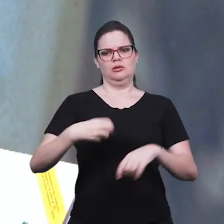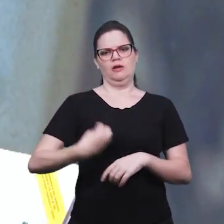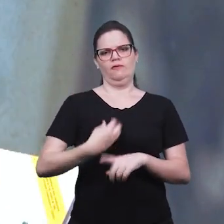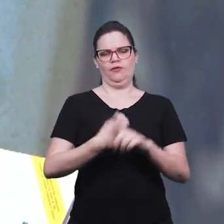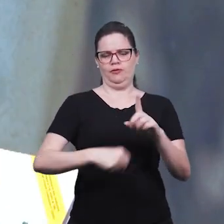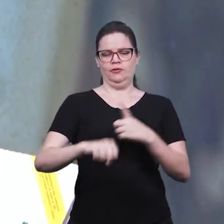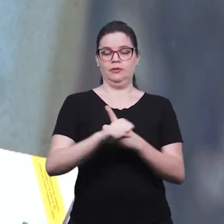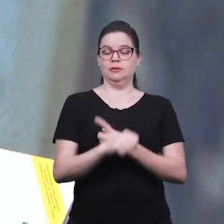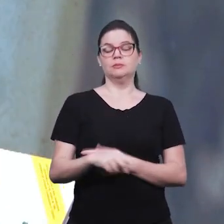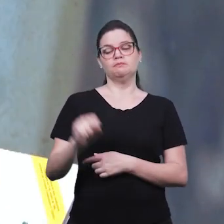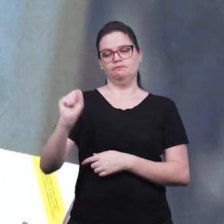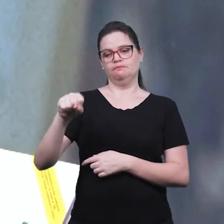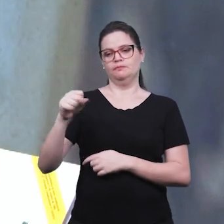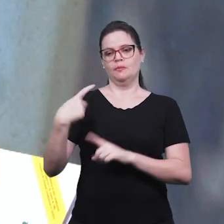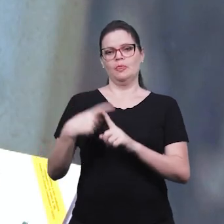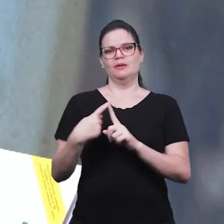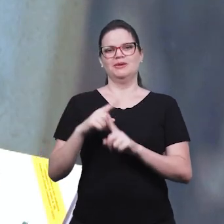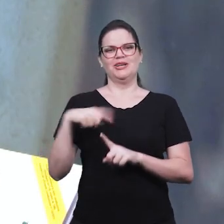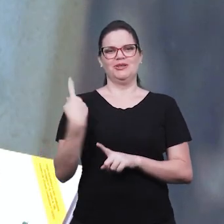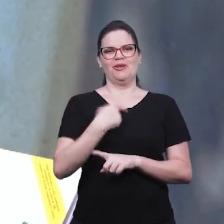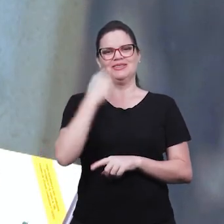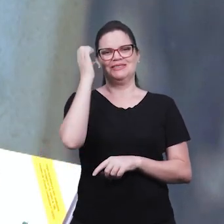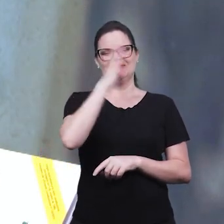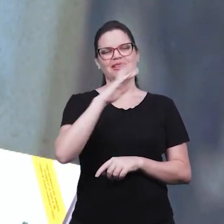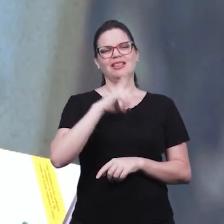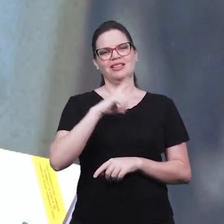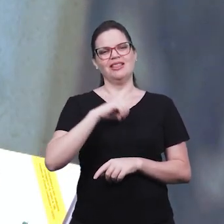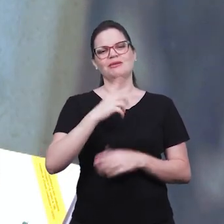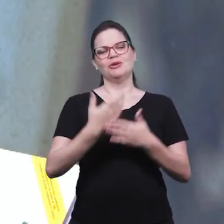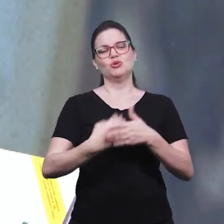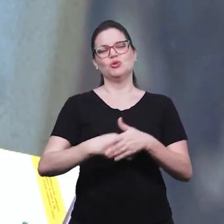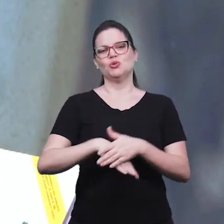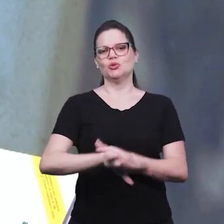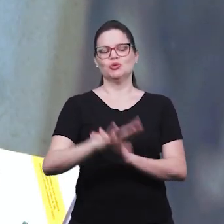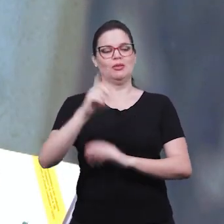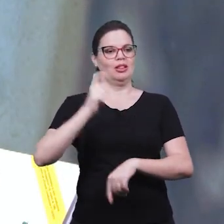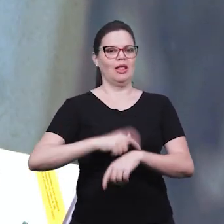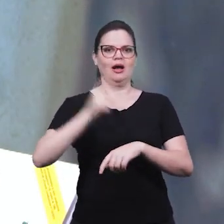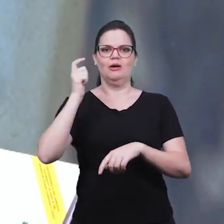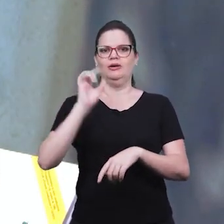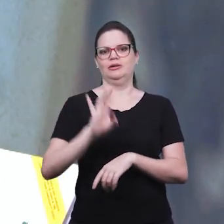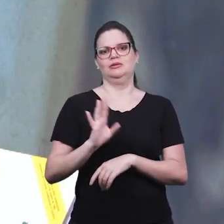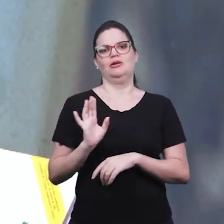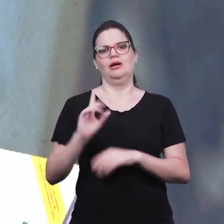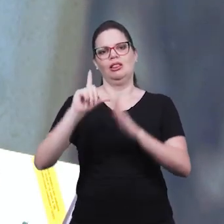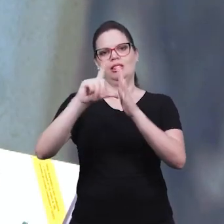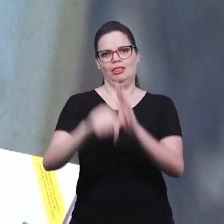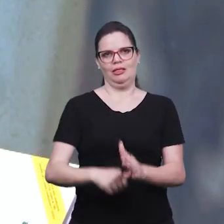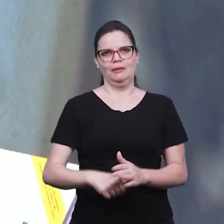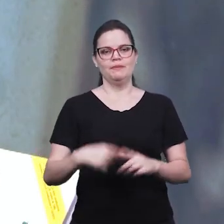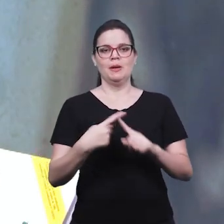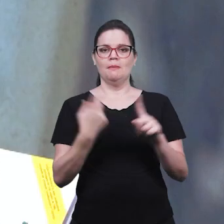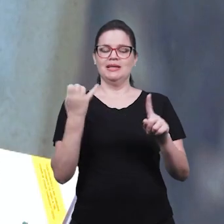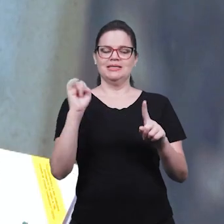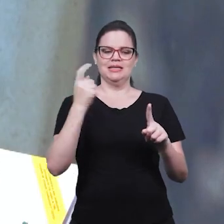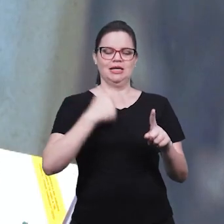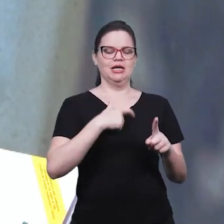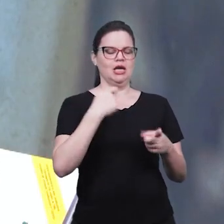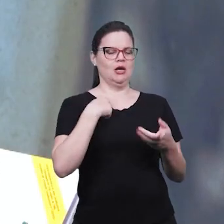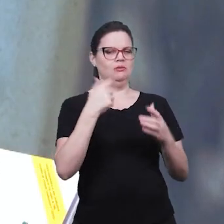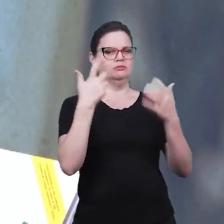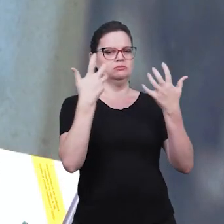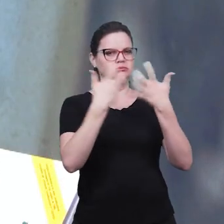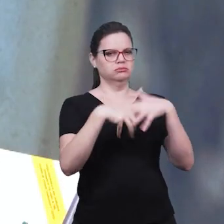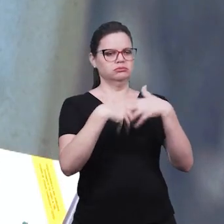ter tendência deixar tudo para a última hora, né? Mas se a gente colocar no papel, desde já, a